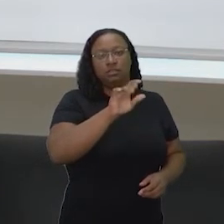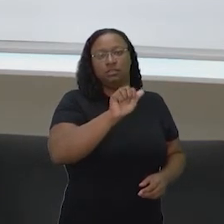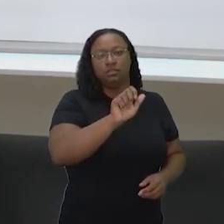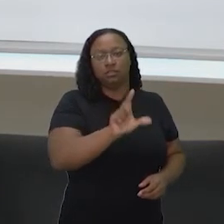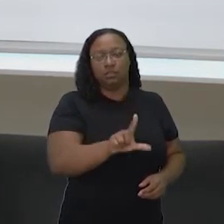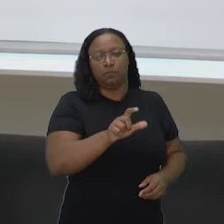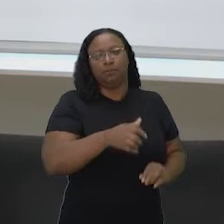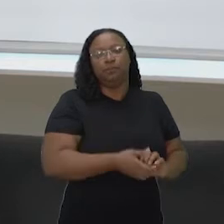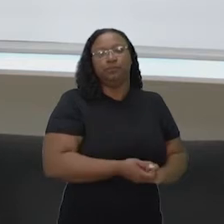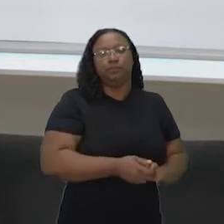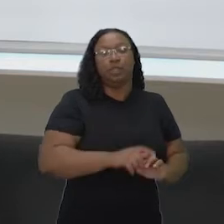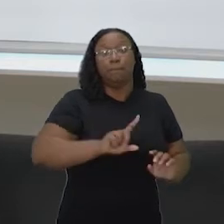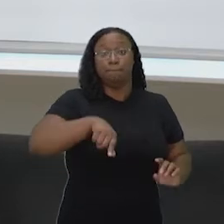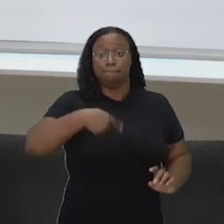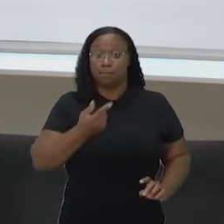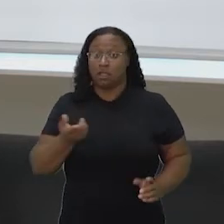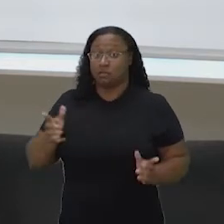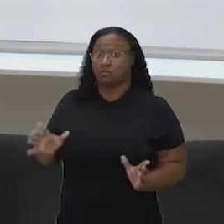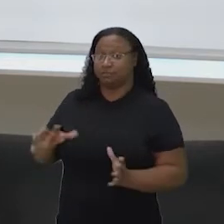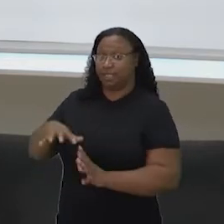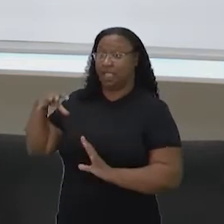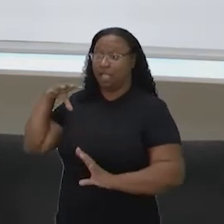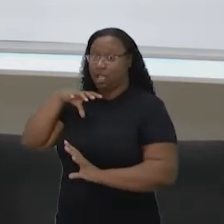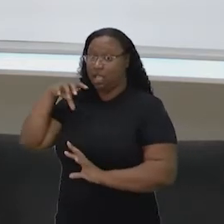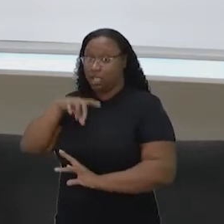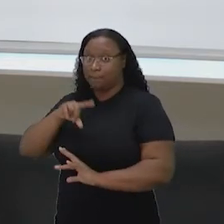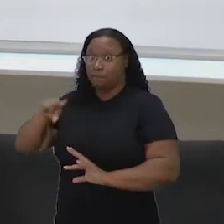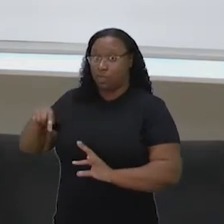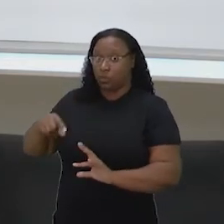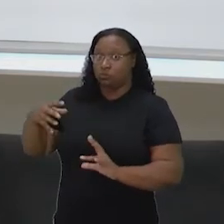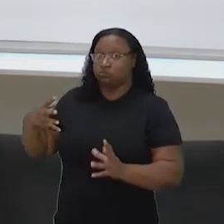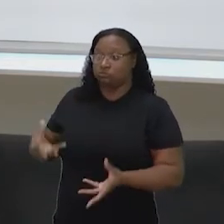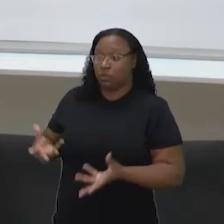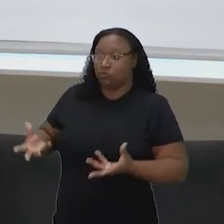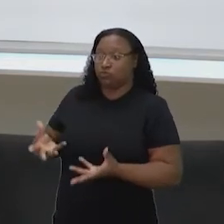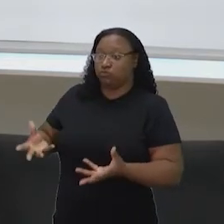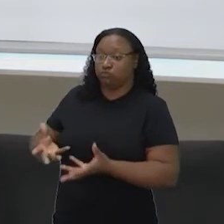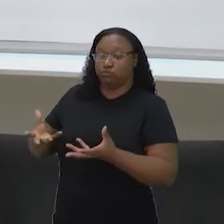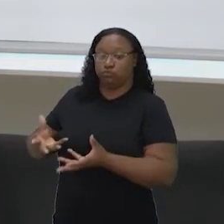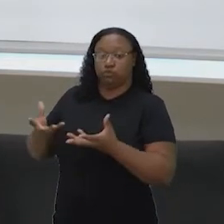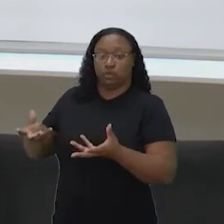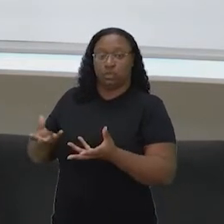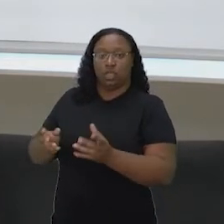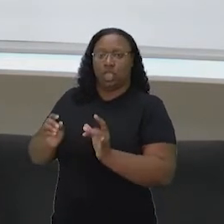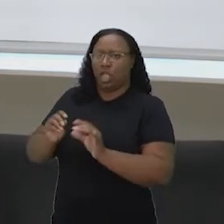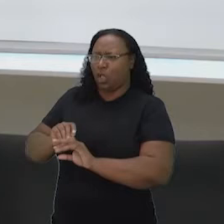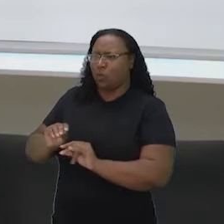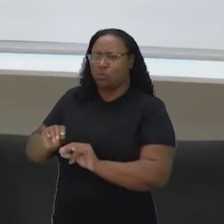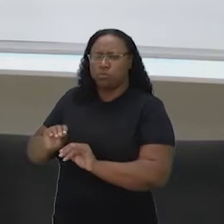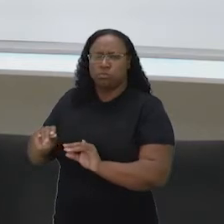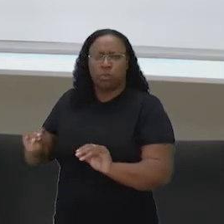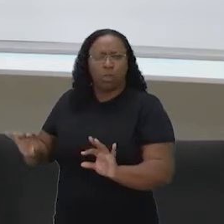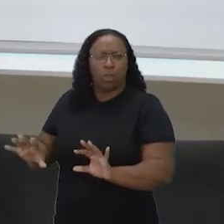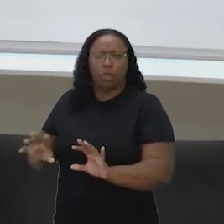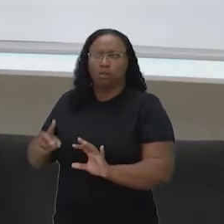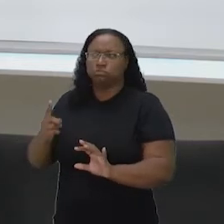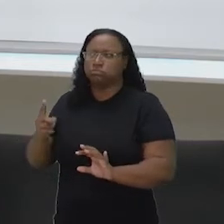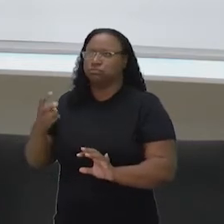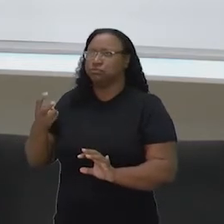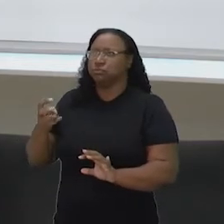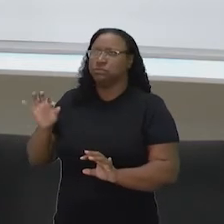um rendimento maior do líquido, que é o bioóleo, mas também vai ter um carvão, só que é um carvão em pó que sai, mas é bem menos, é tipo